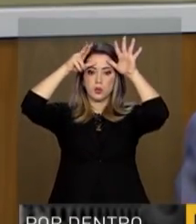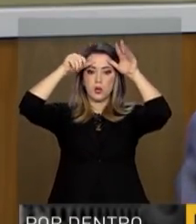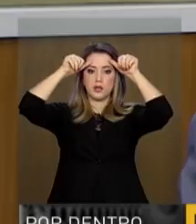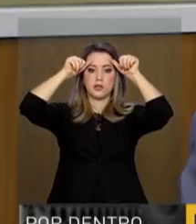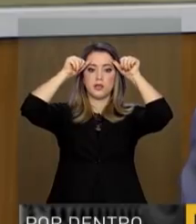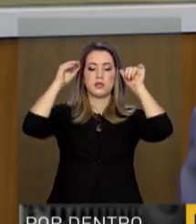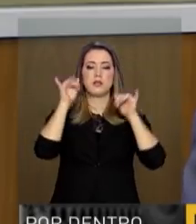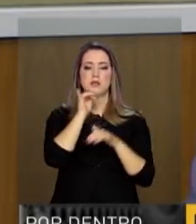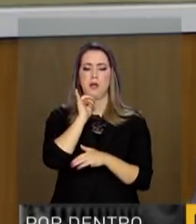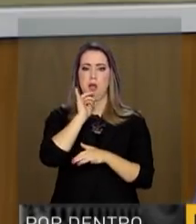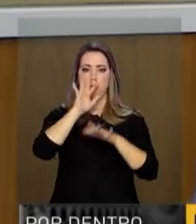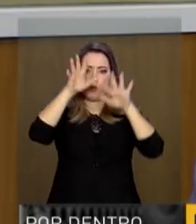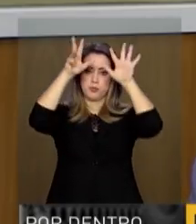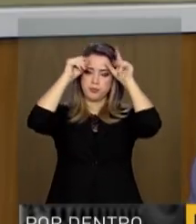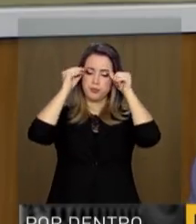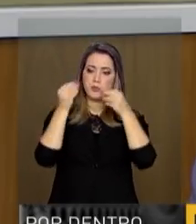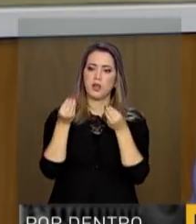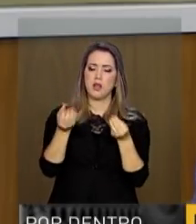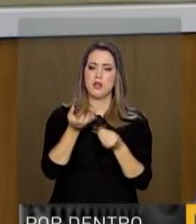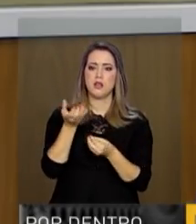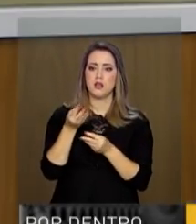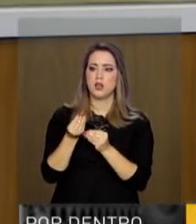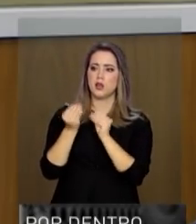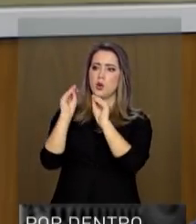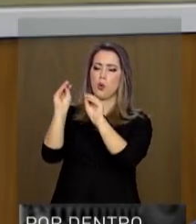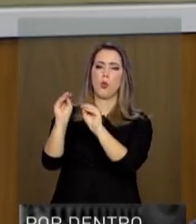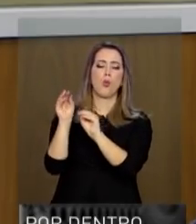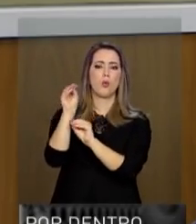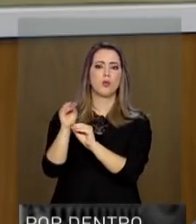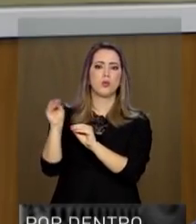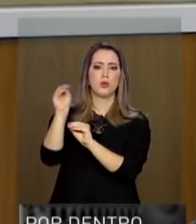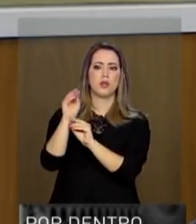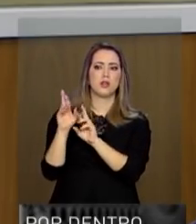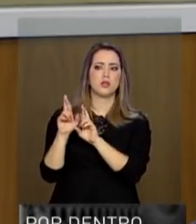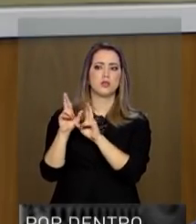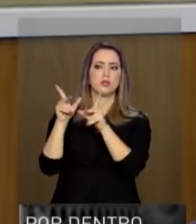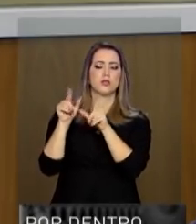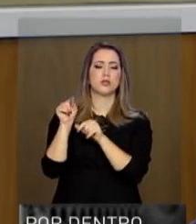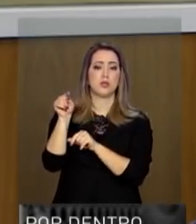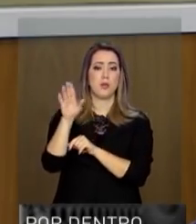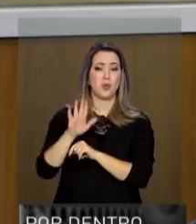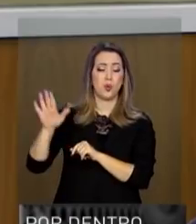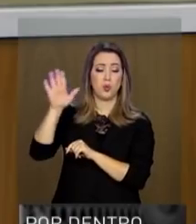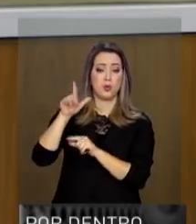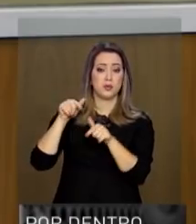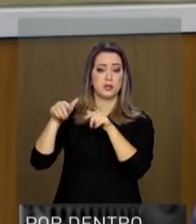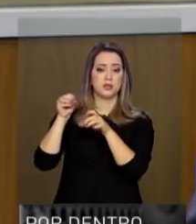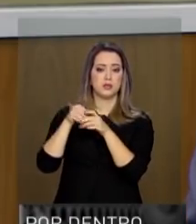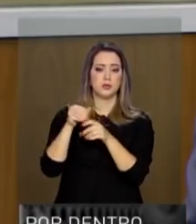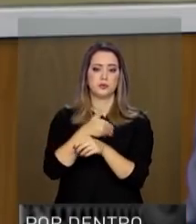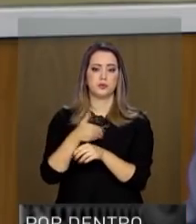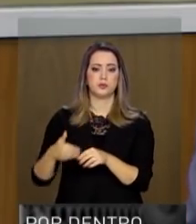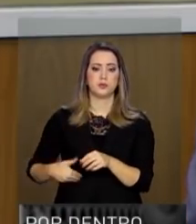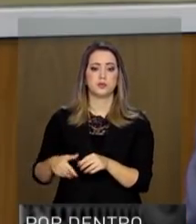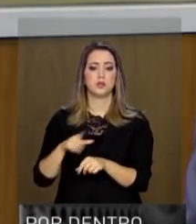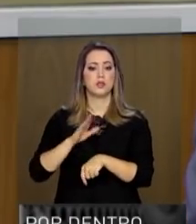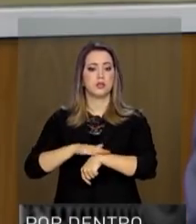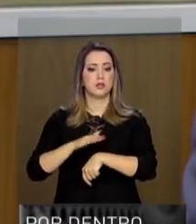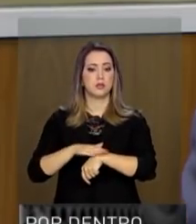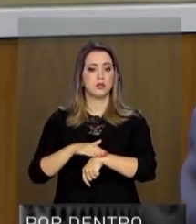colocou, resolva dar um tratamento previdenciário diferenciado para os seus servidores, ele tem até um prazo